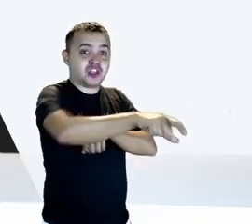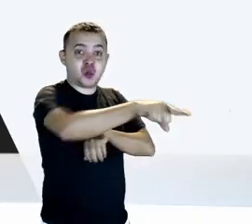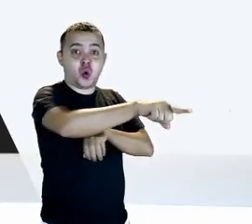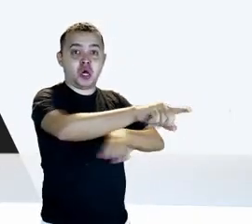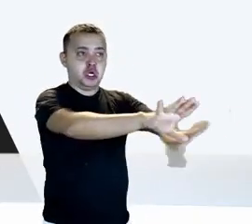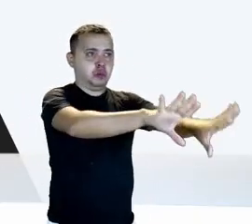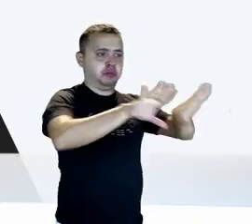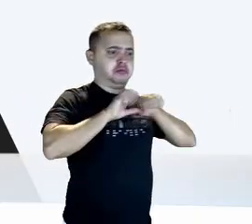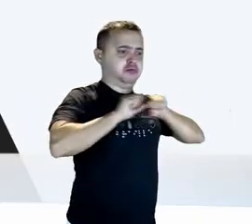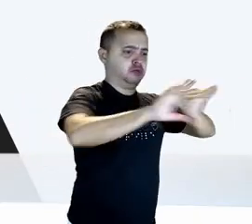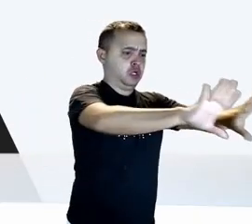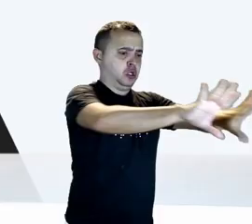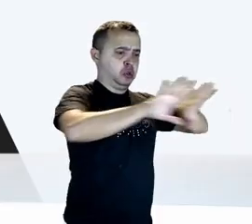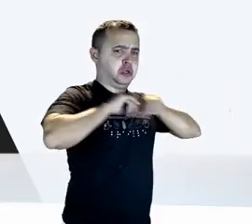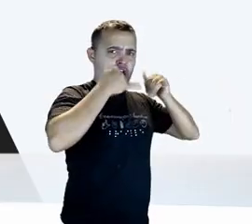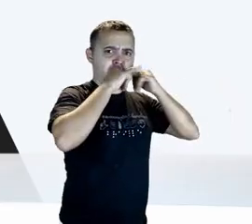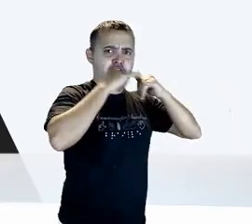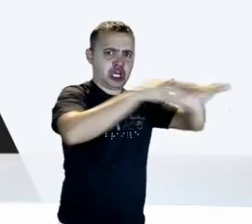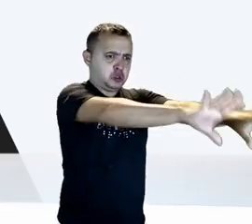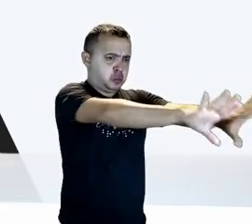pessoa fica